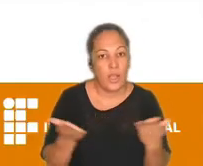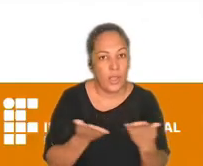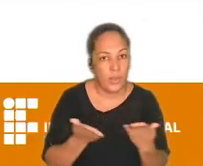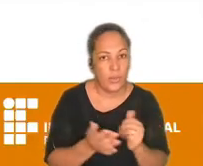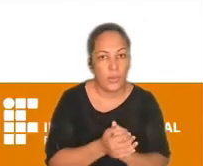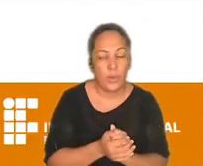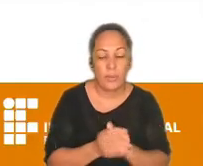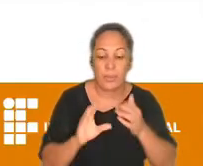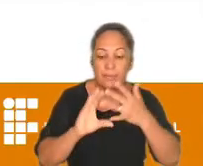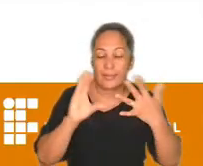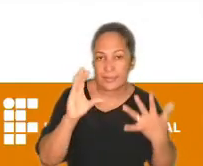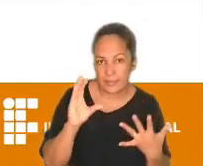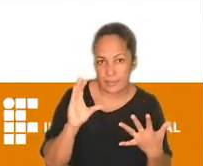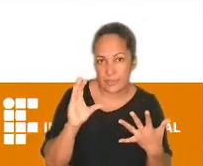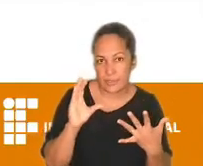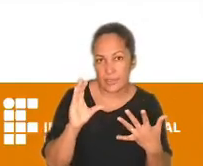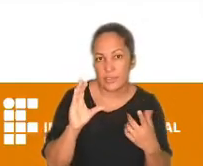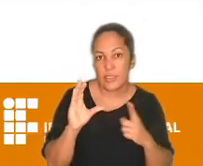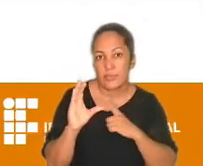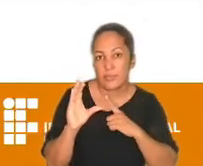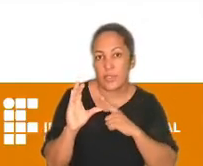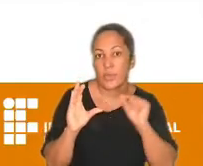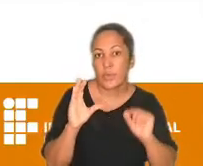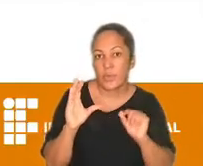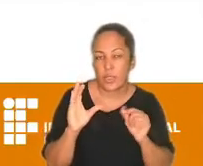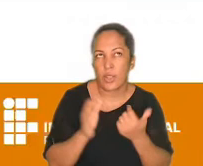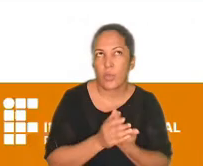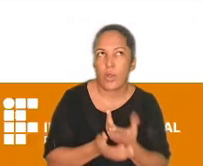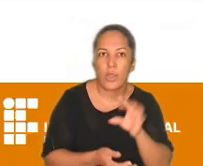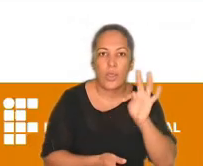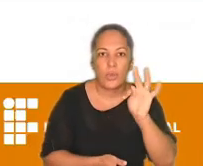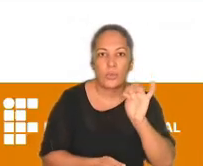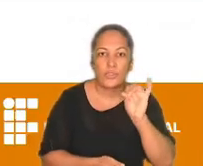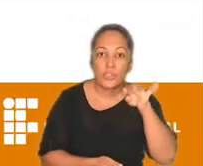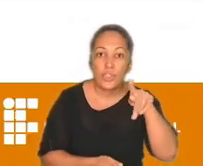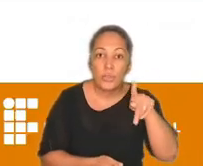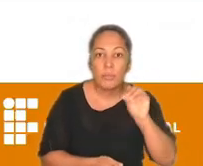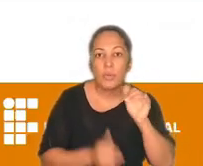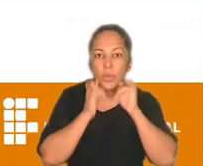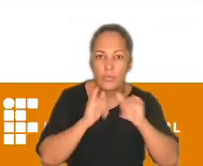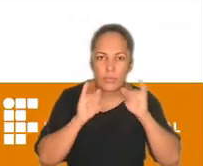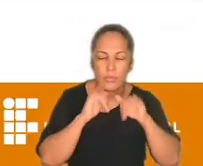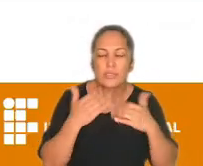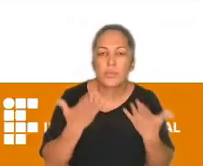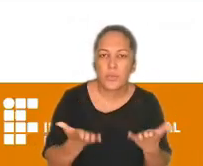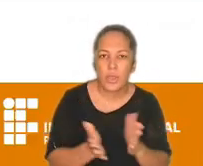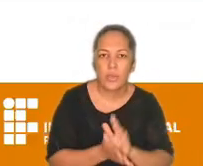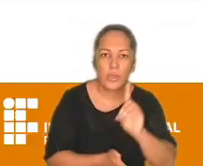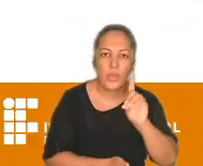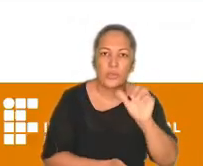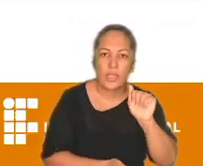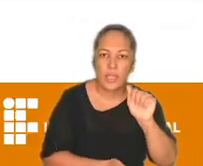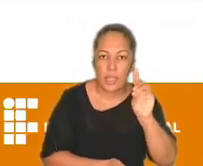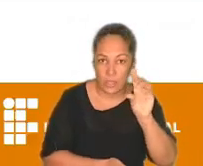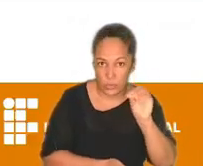característica dessa, nós vamos dizer qual vai ser o tipo de informação dela, qual vai ser o tipo de dado dessa informação, dessa